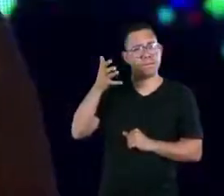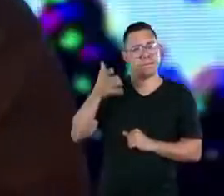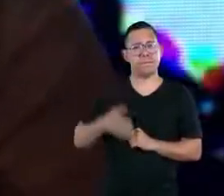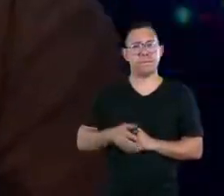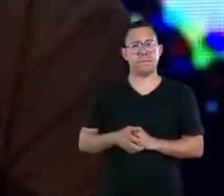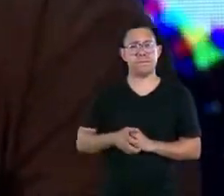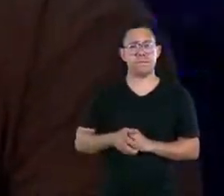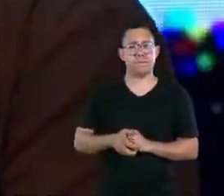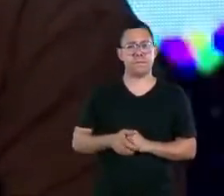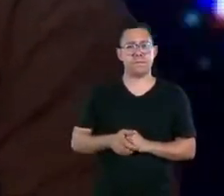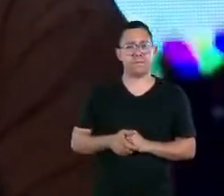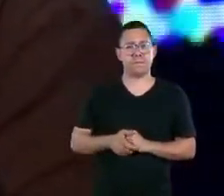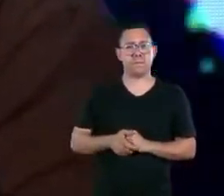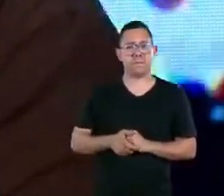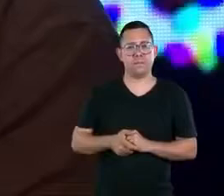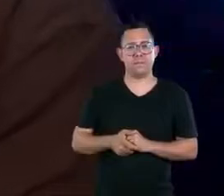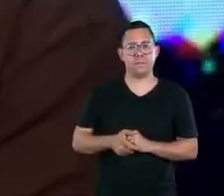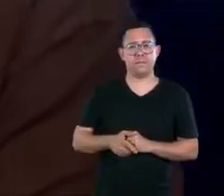o Edgar Morin